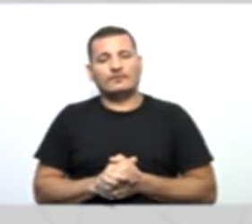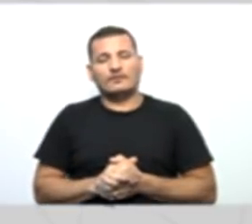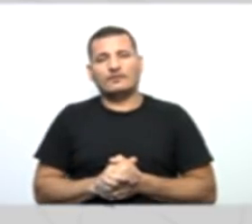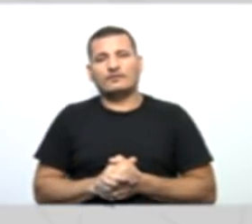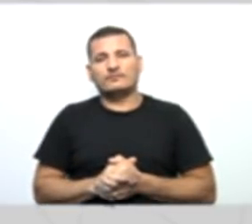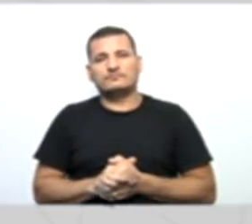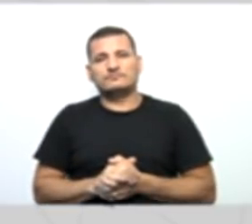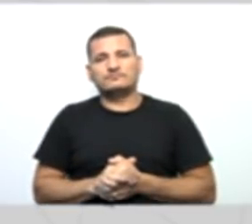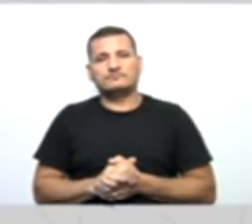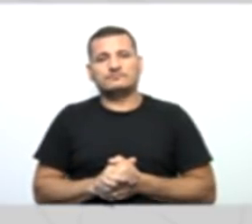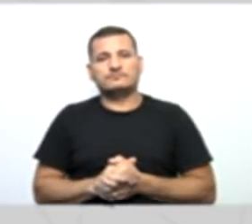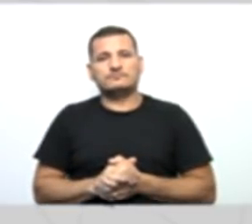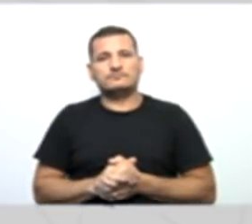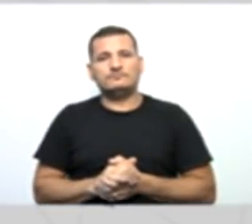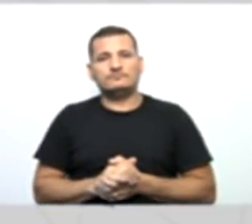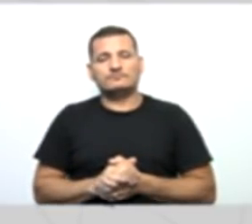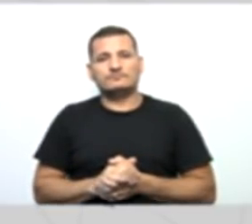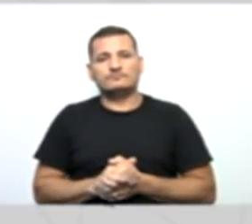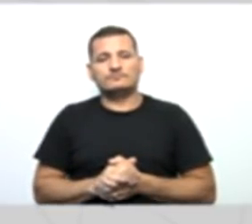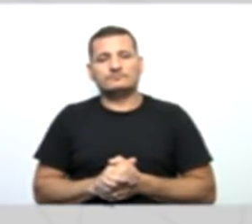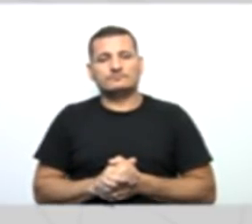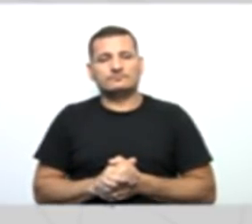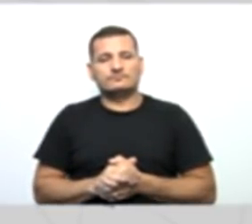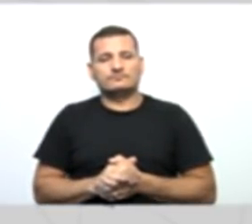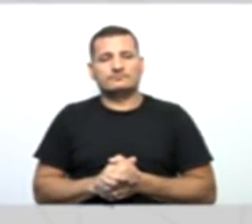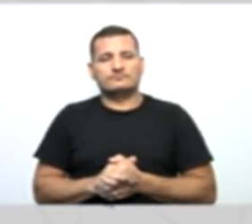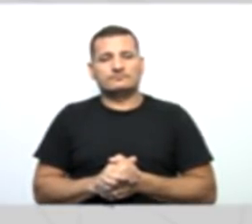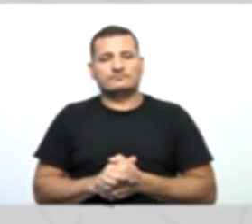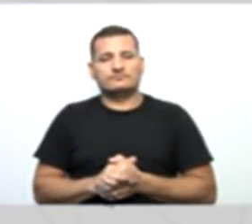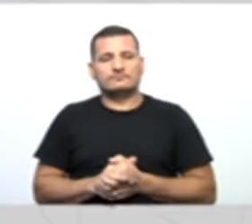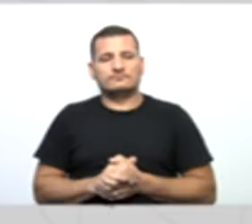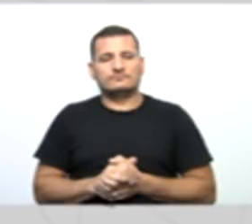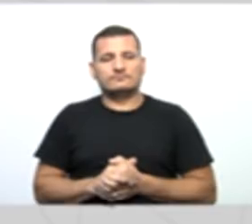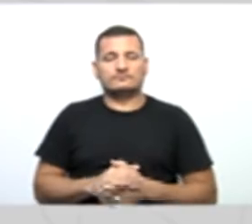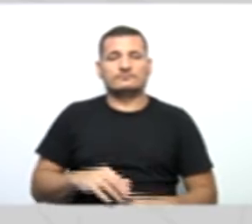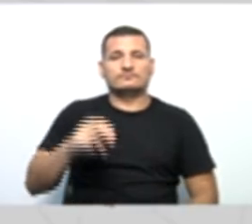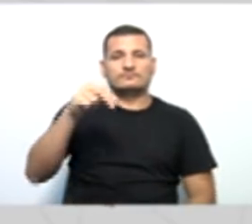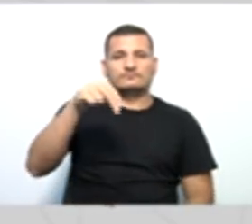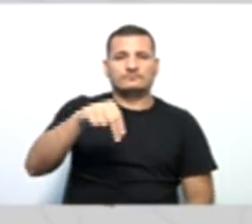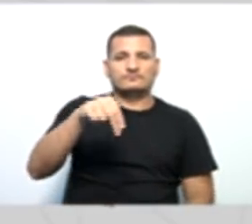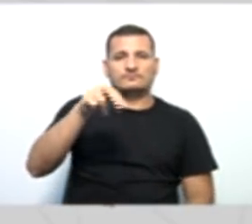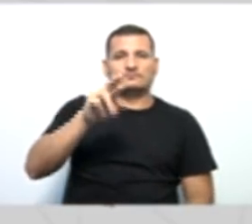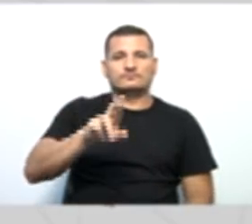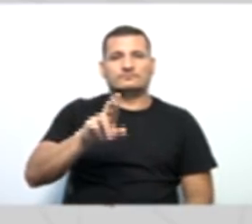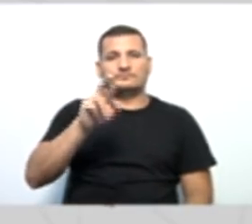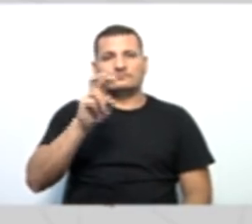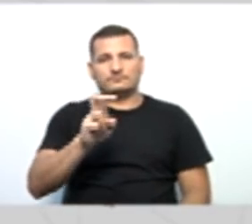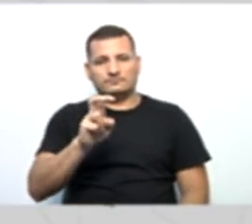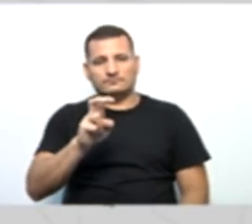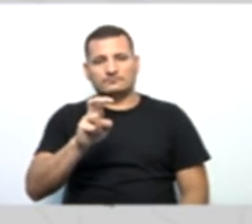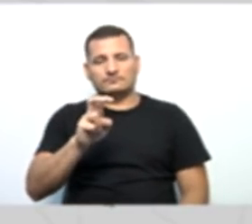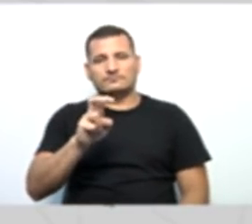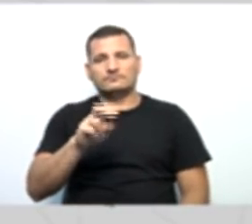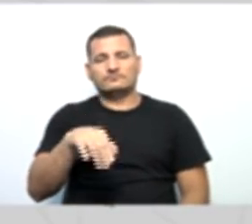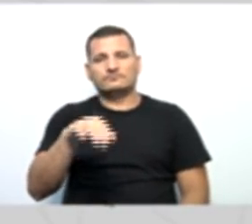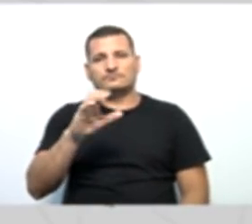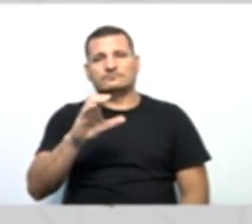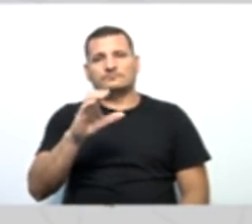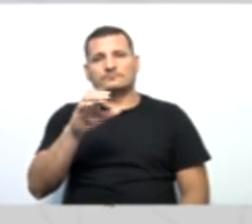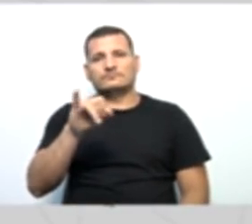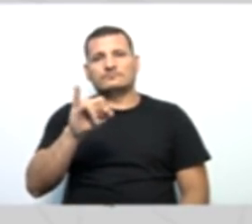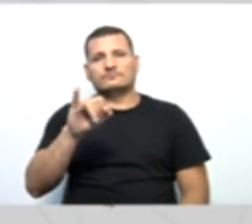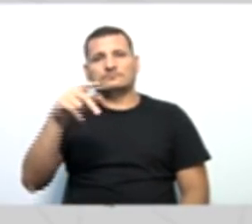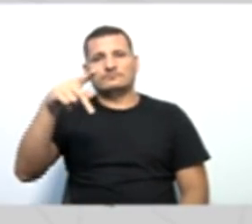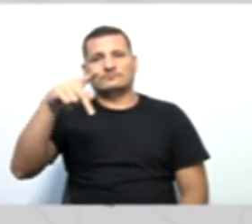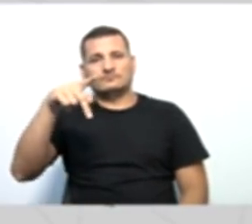integridade física do funcionário, beleza? Vamos lá então. NR5, a CIPA. Olha que coisa maravilhosa. Todo mundo adora